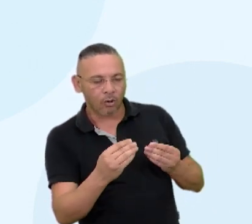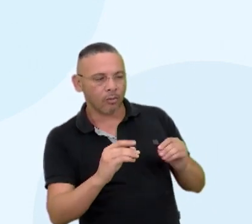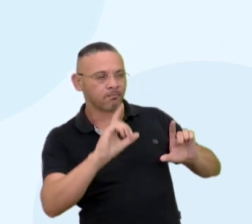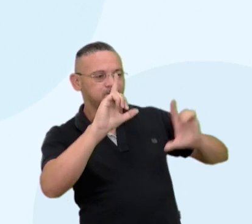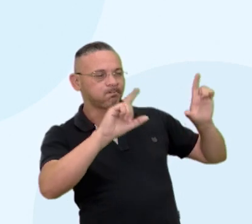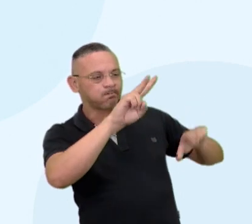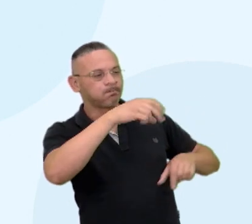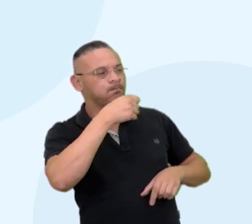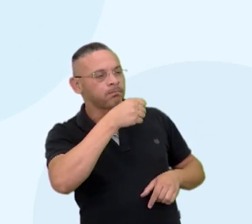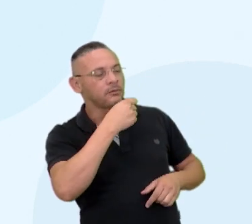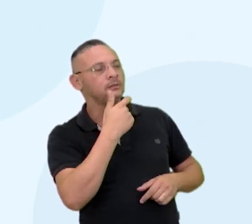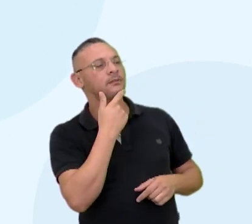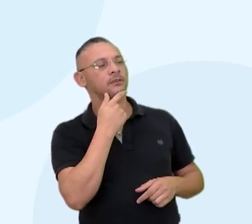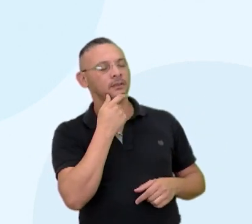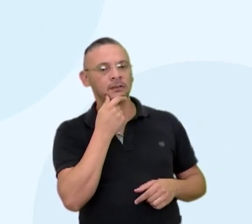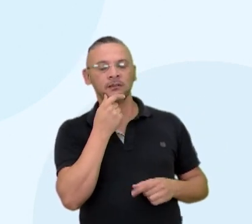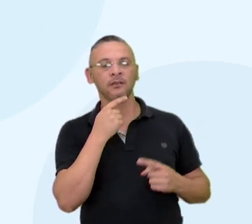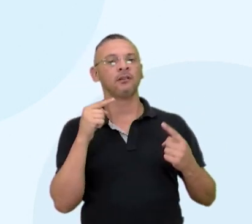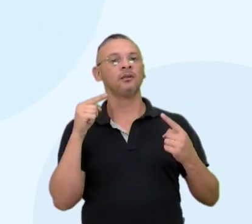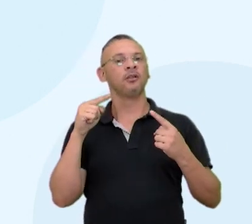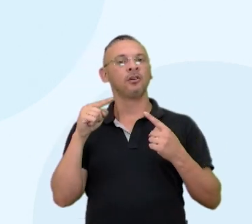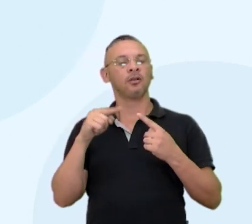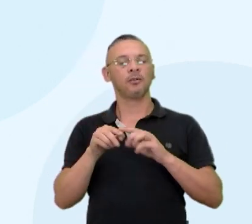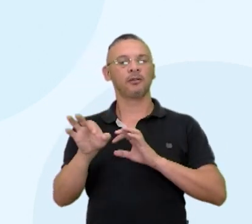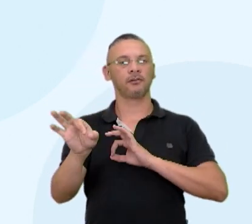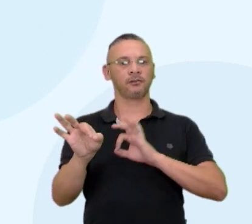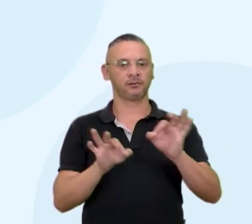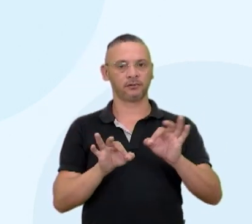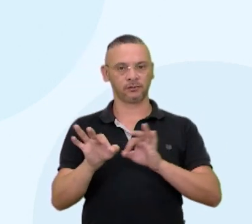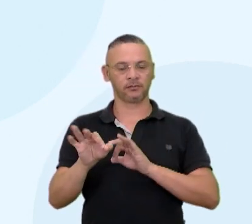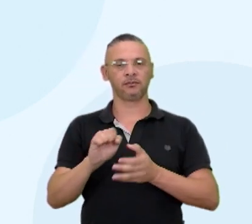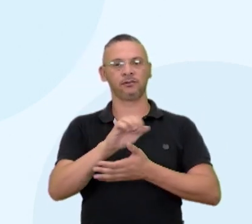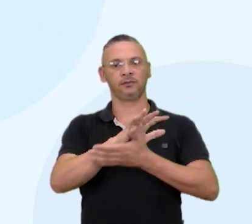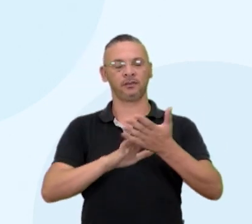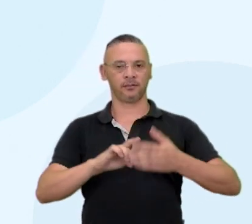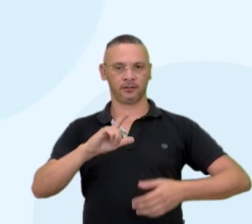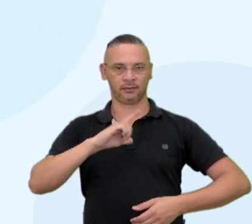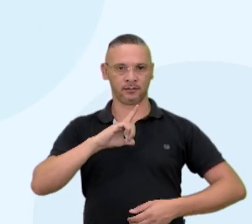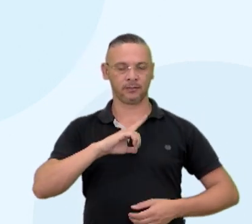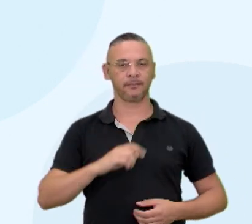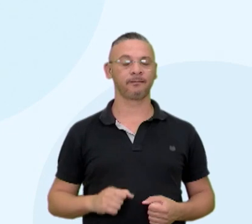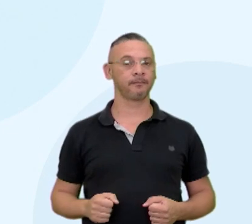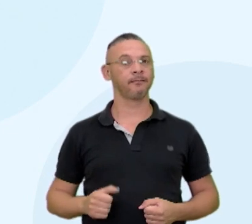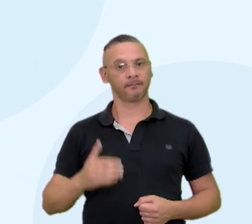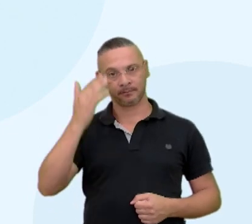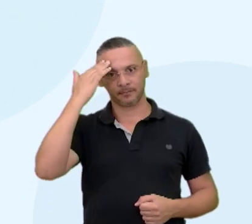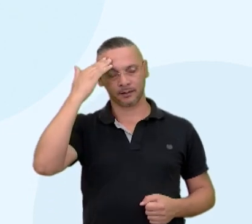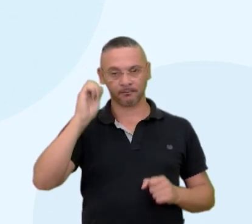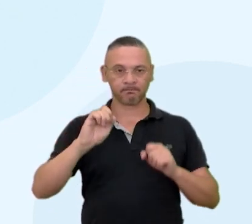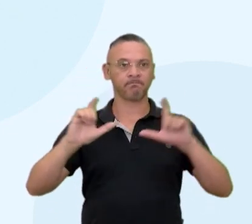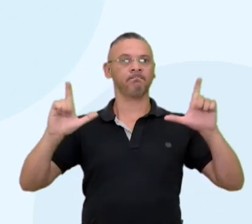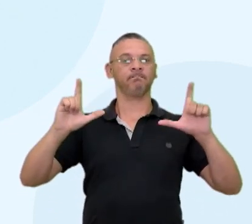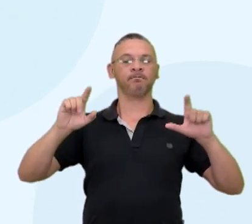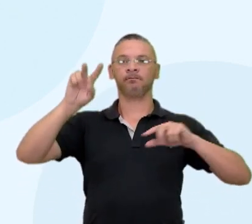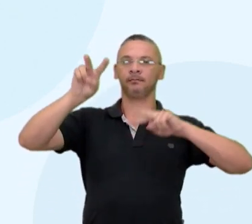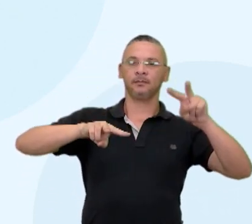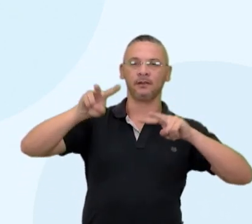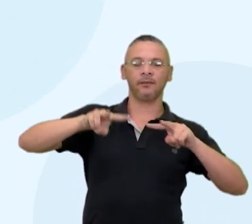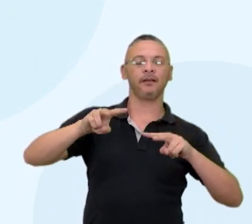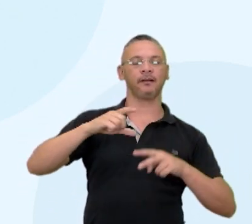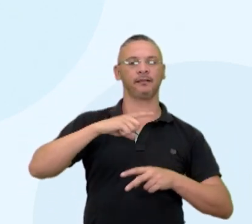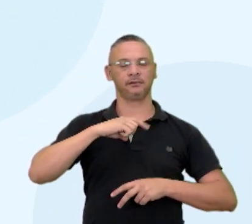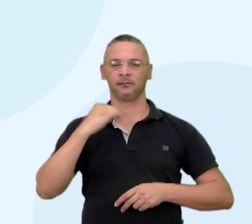imprensa. Estamos fechando este caminho, essa atividade de hoje. Tá certo? Se liga na mídia, tá na mídia, tá no mundo, é o nome da unidade